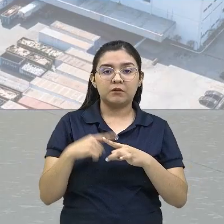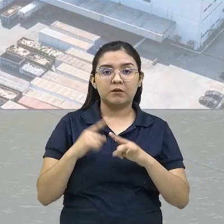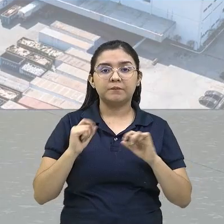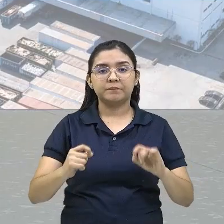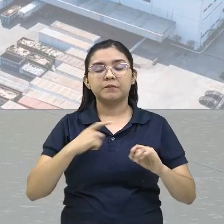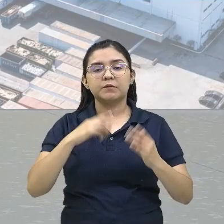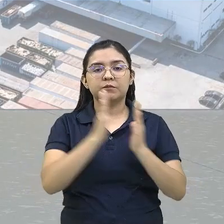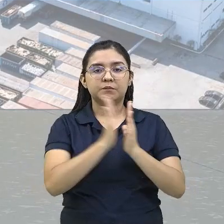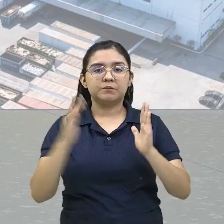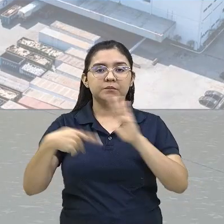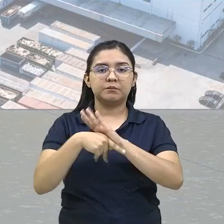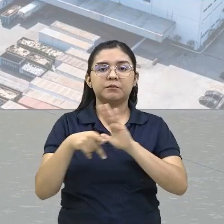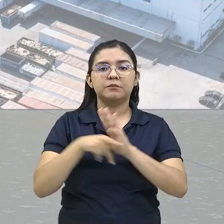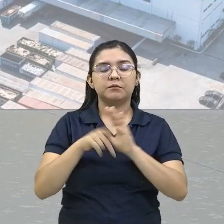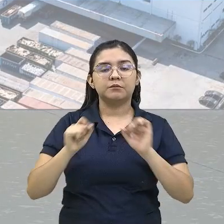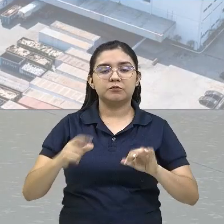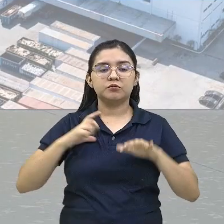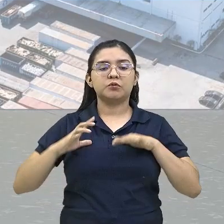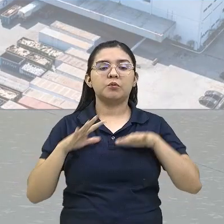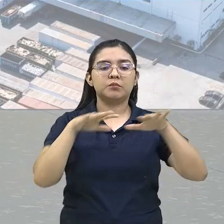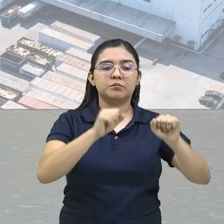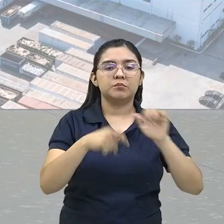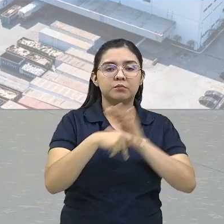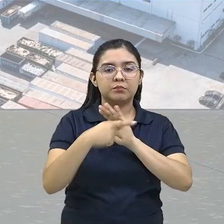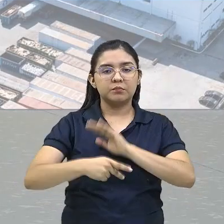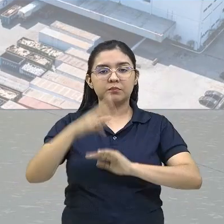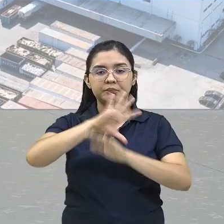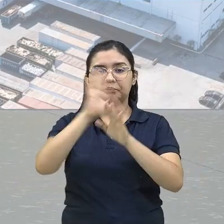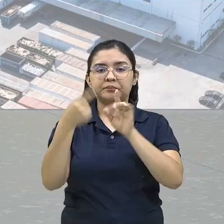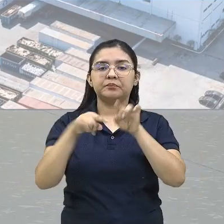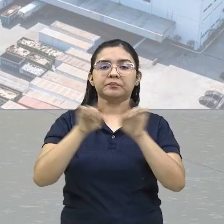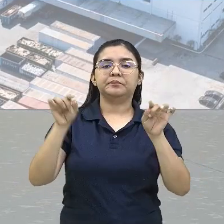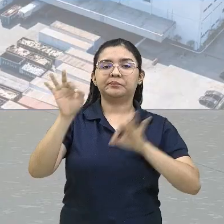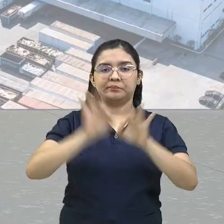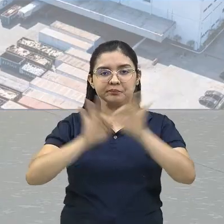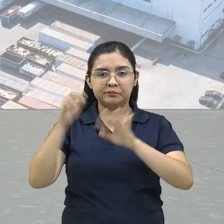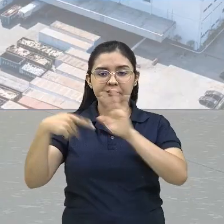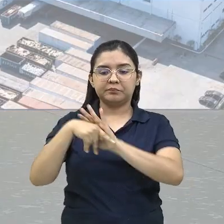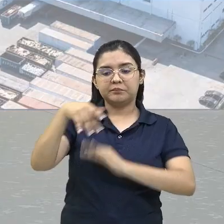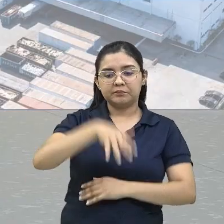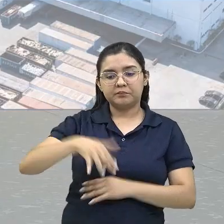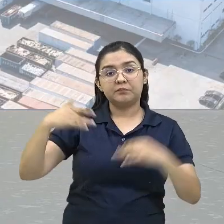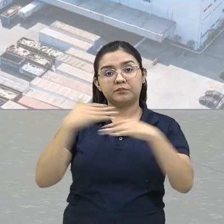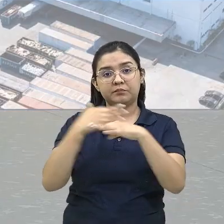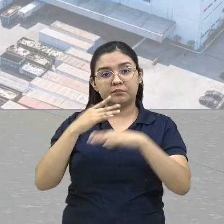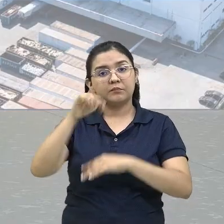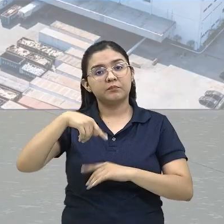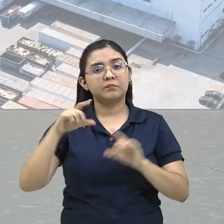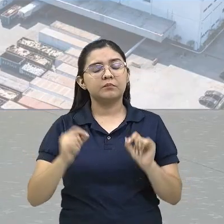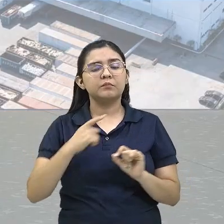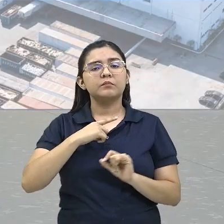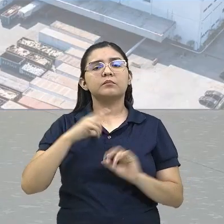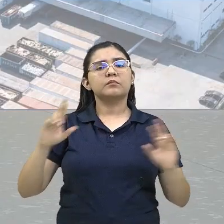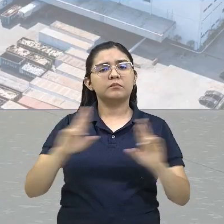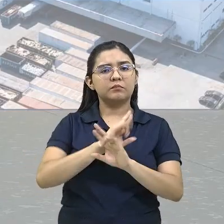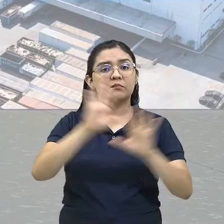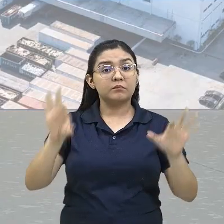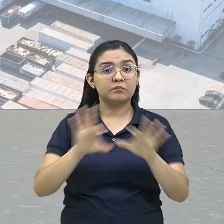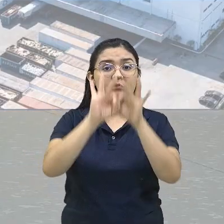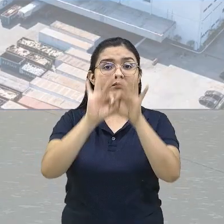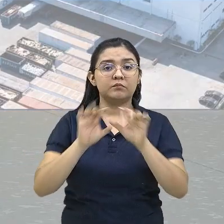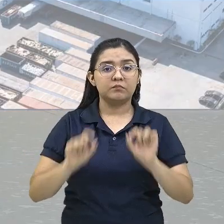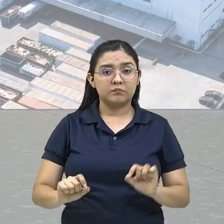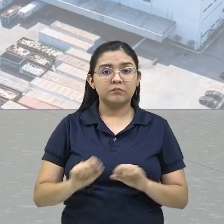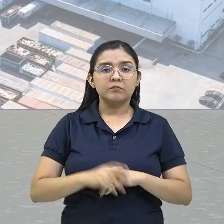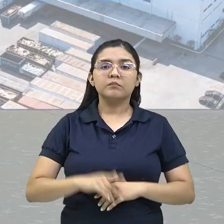os processos de ocupação da Amazônia e organização desses espaços urbanos vão estar diretamente ligados, tá